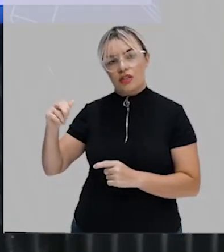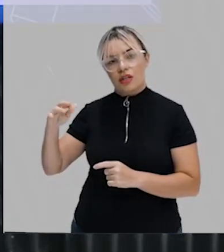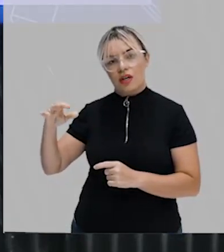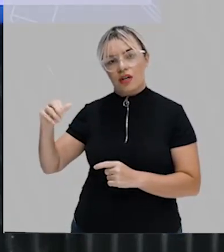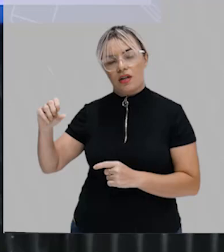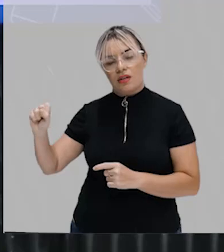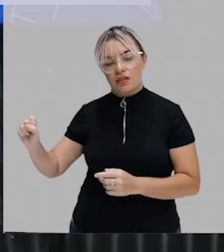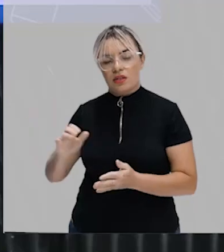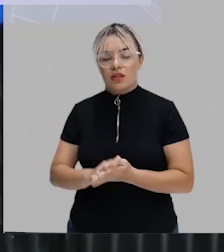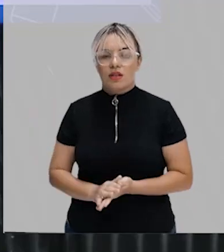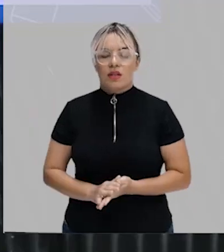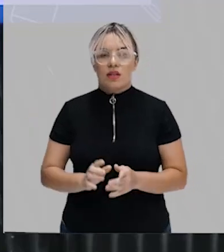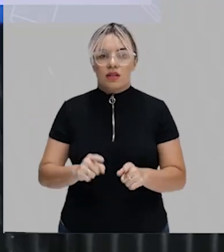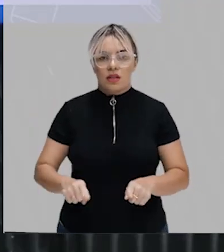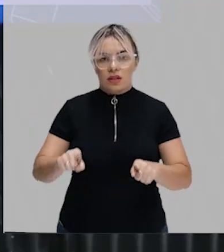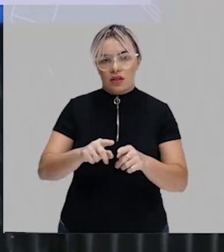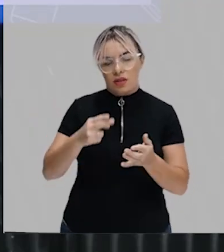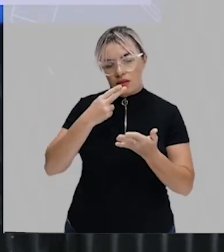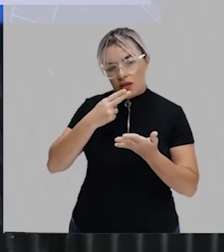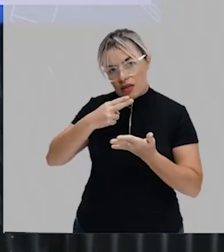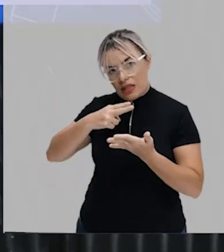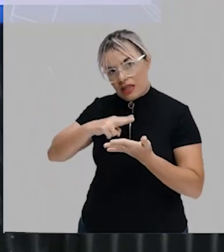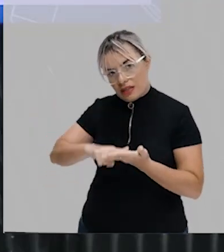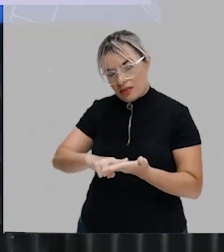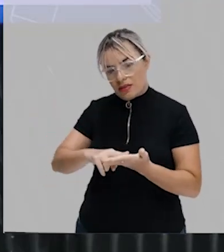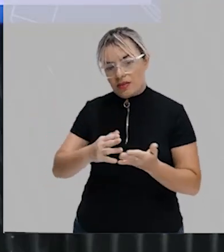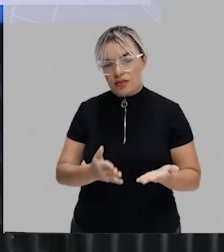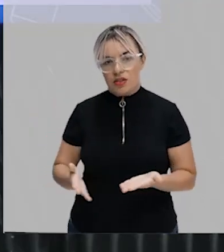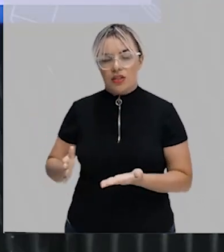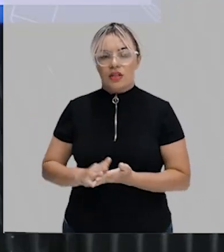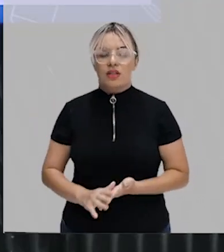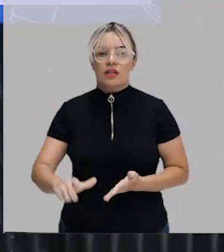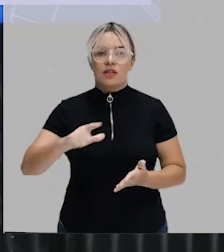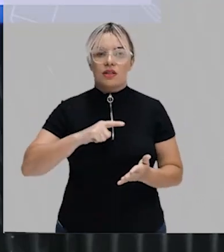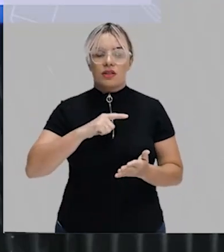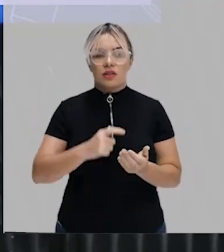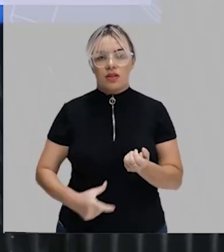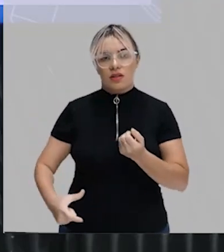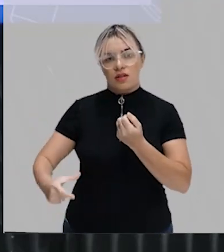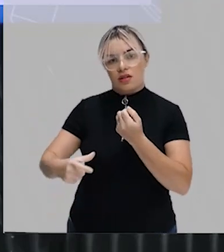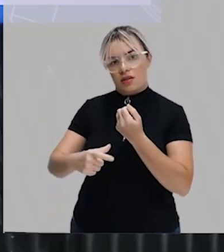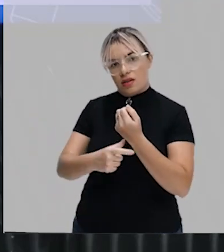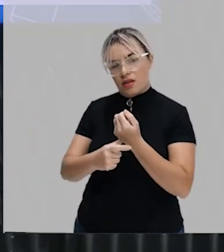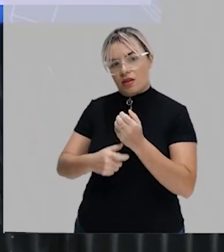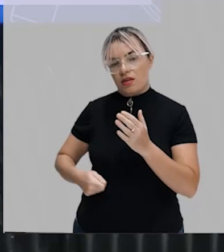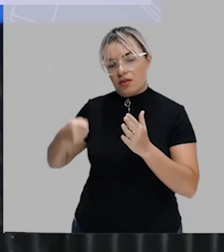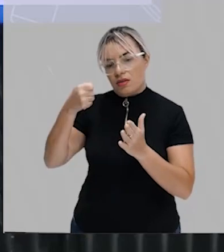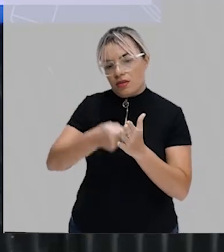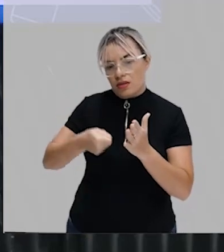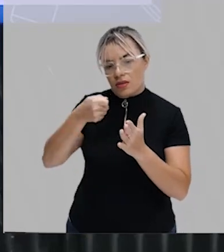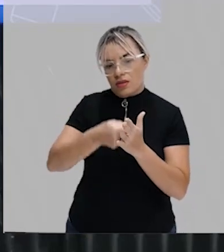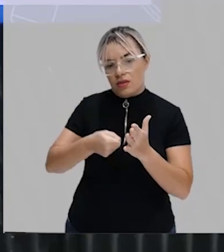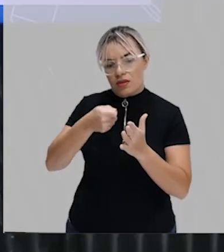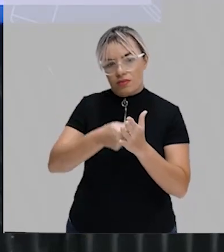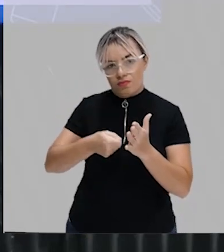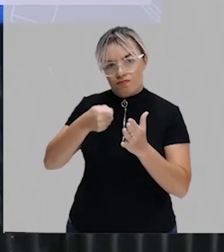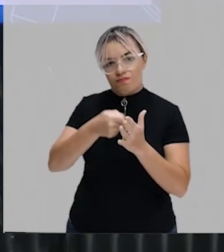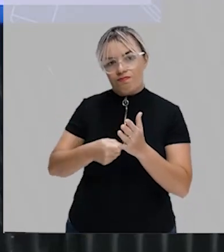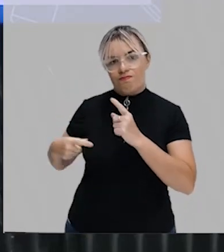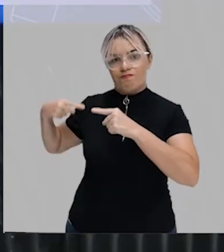e deveres dos donatários, e a Carta de Doação, que vai garantir o direito de posse desse donatário, e ainda de caráter